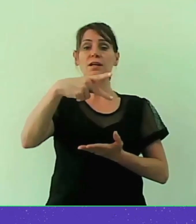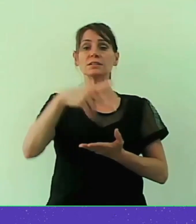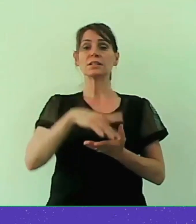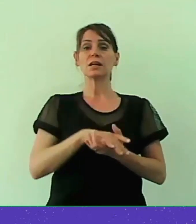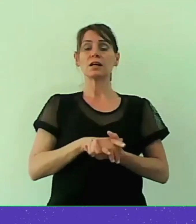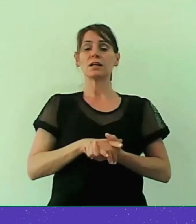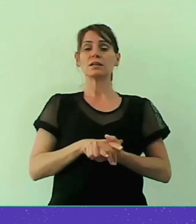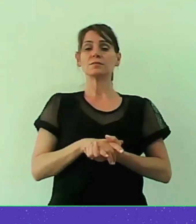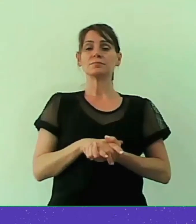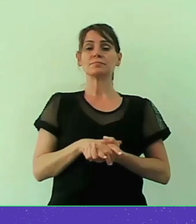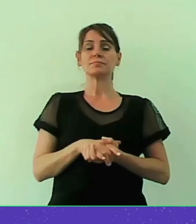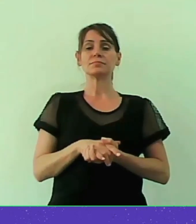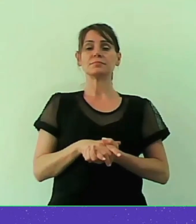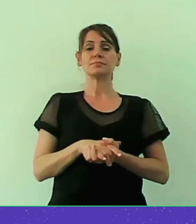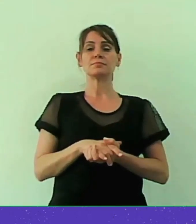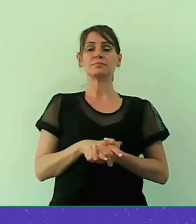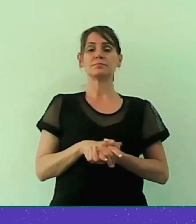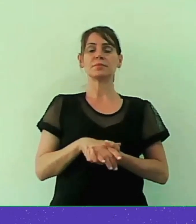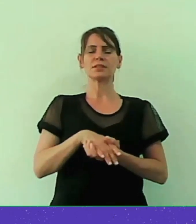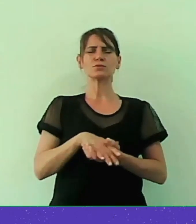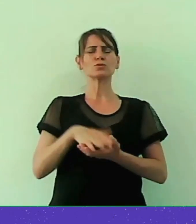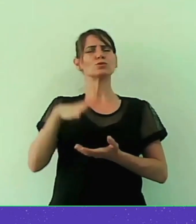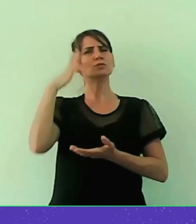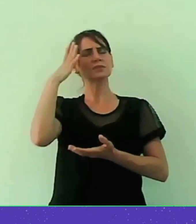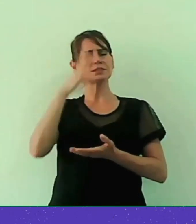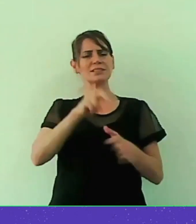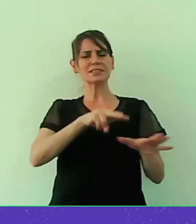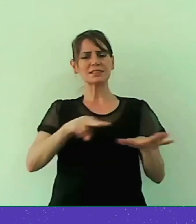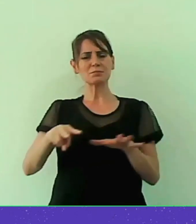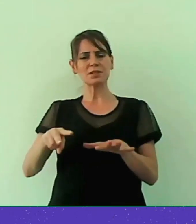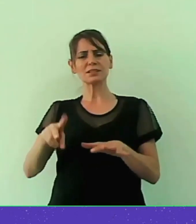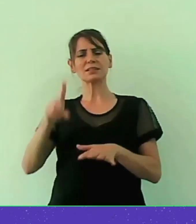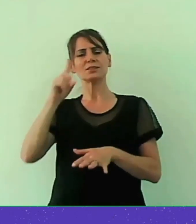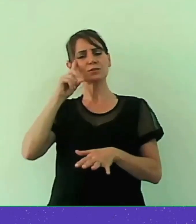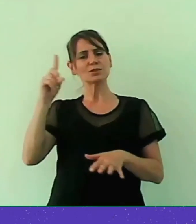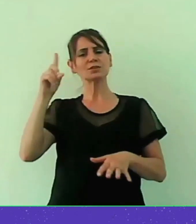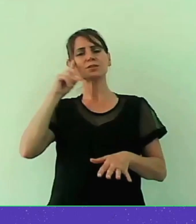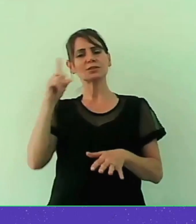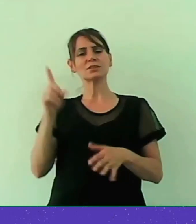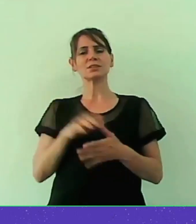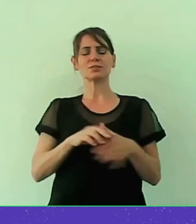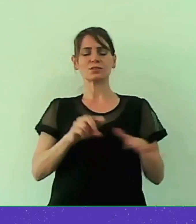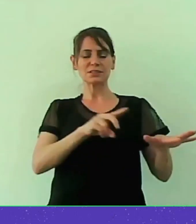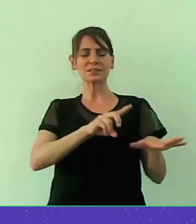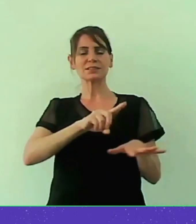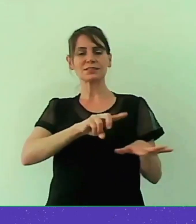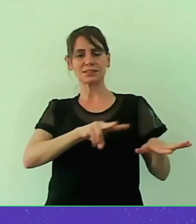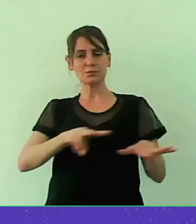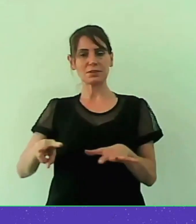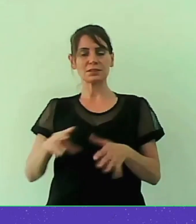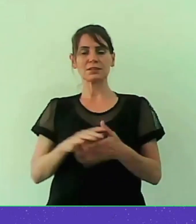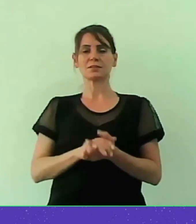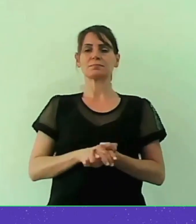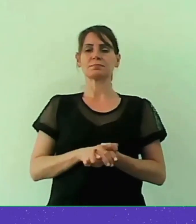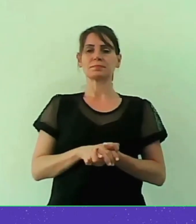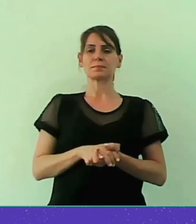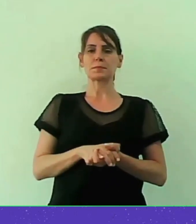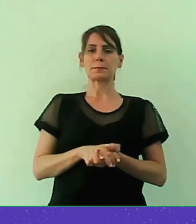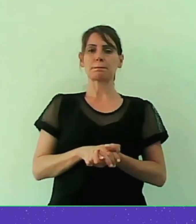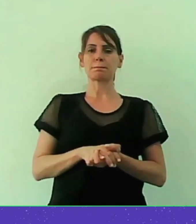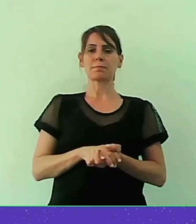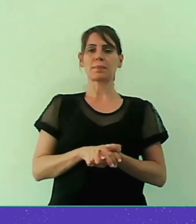palavra que saía em cada semana, ela era confirmada, ela se cumpria. Estamos